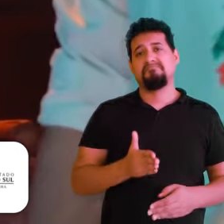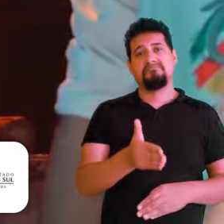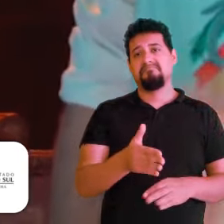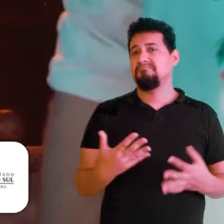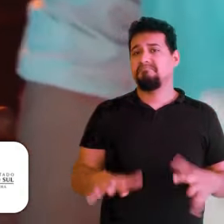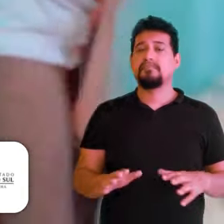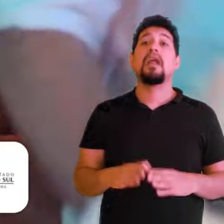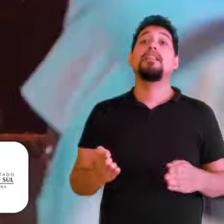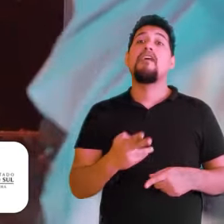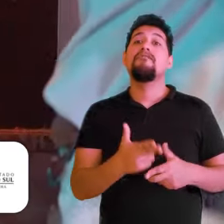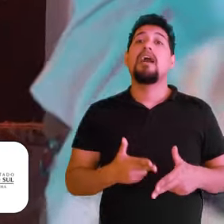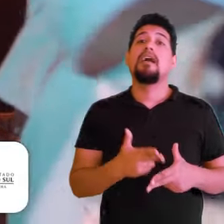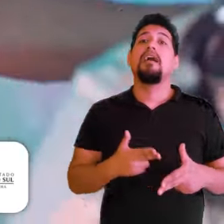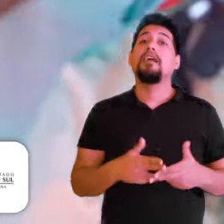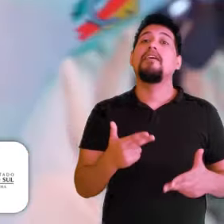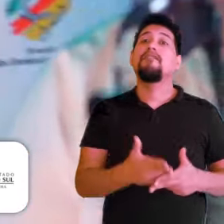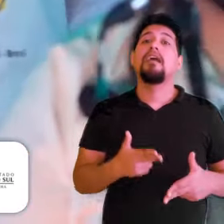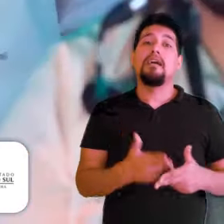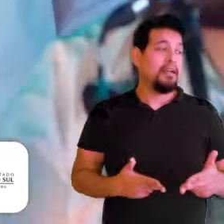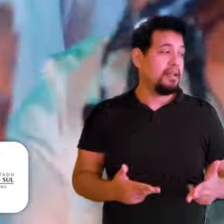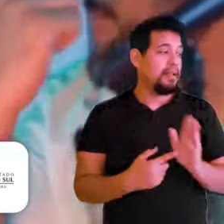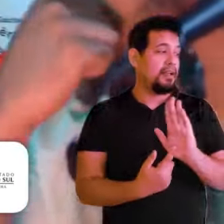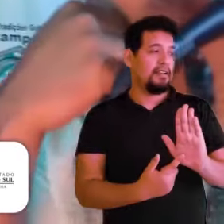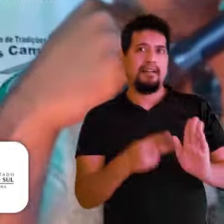cadê a faca do homem, do assador? Ah, dá uma mostradinha.